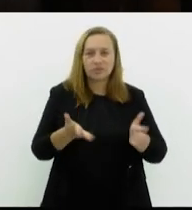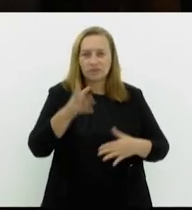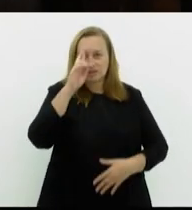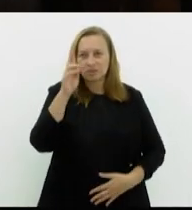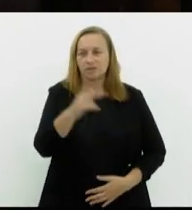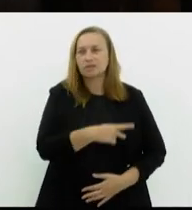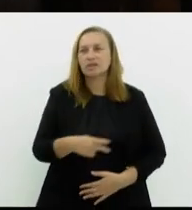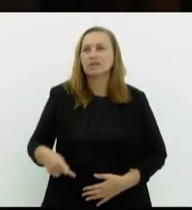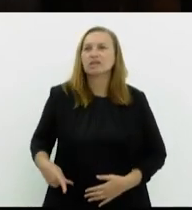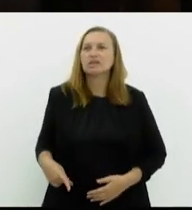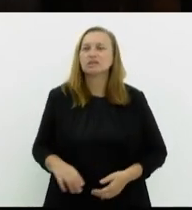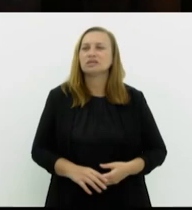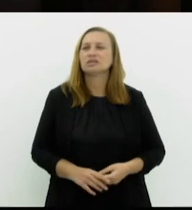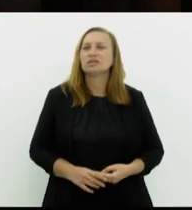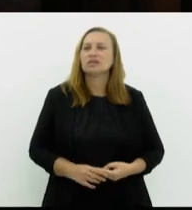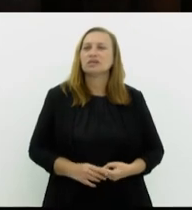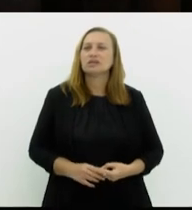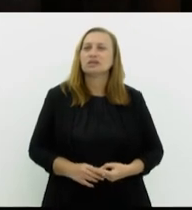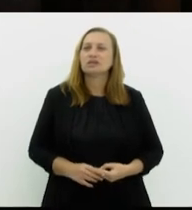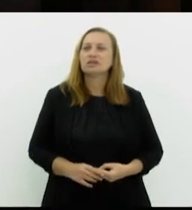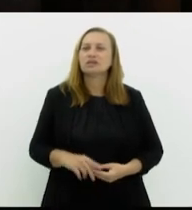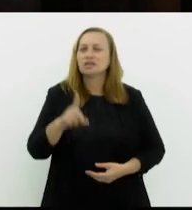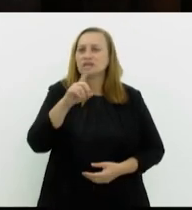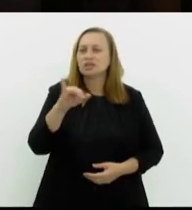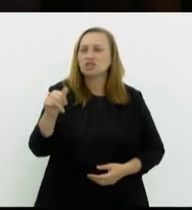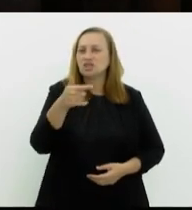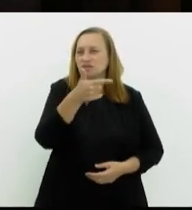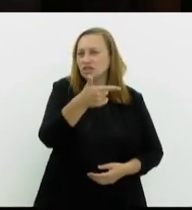presidente, dia